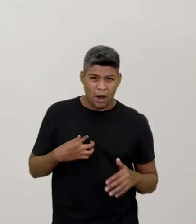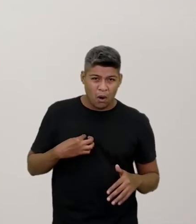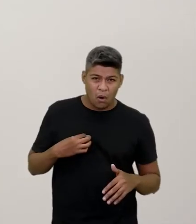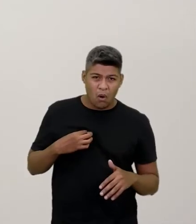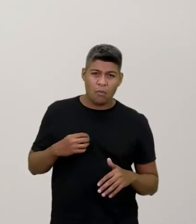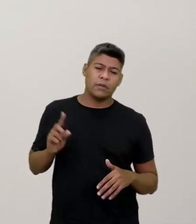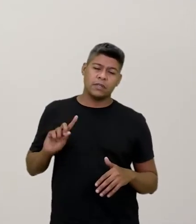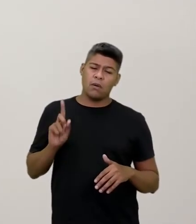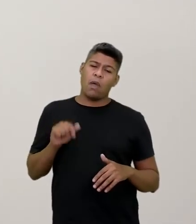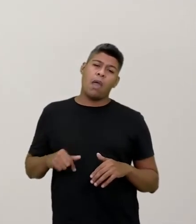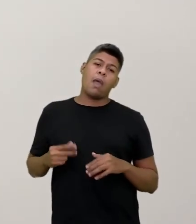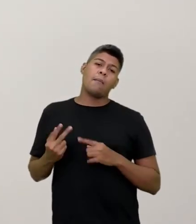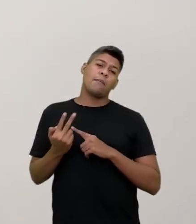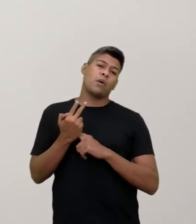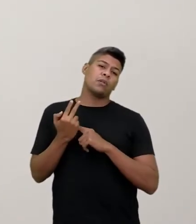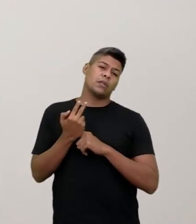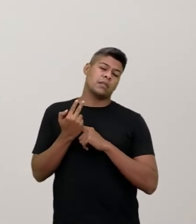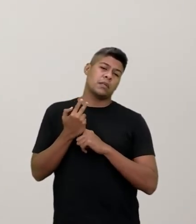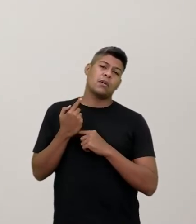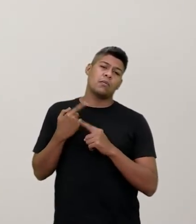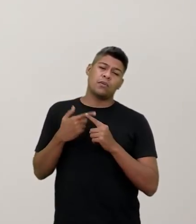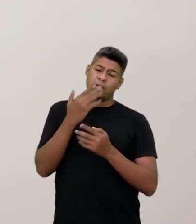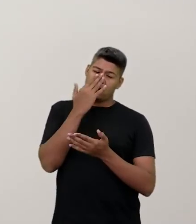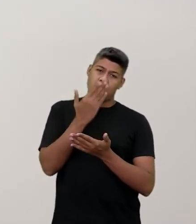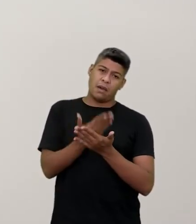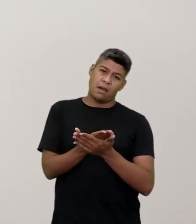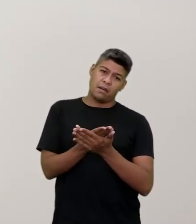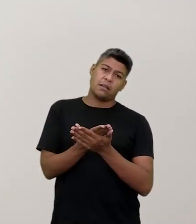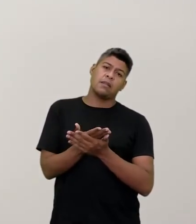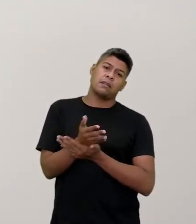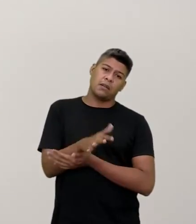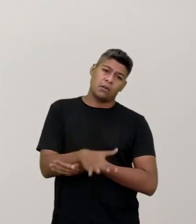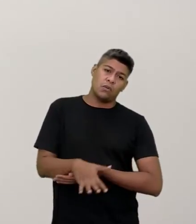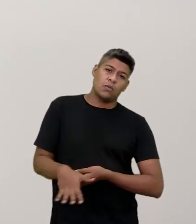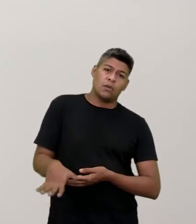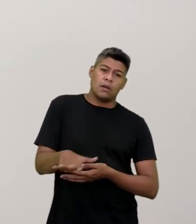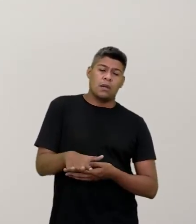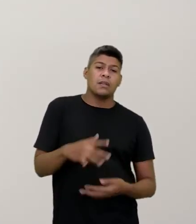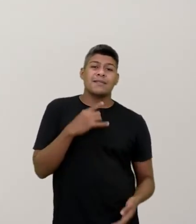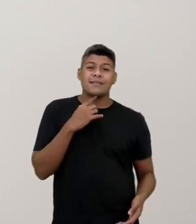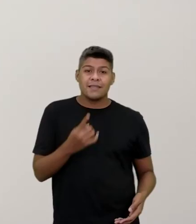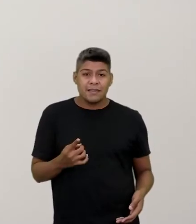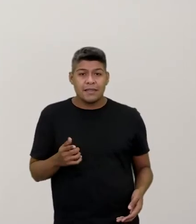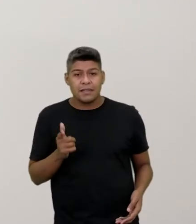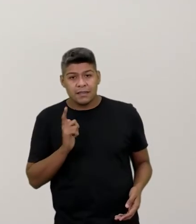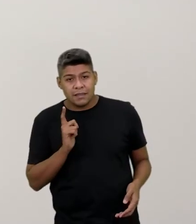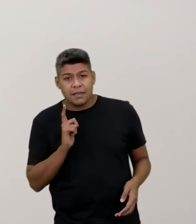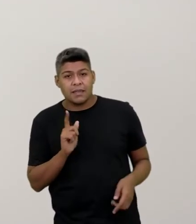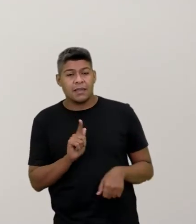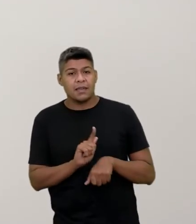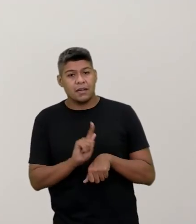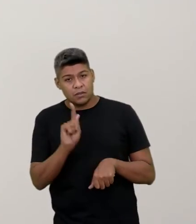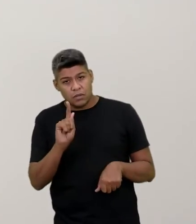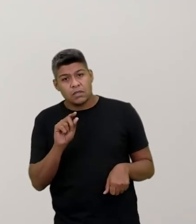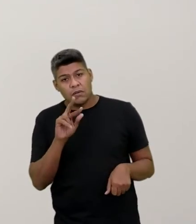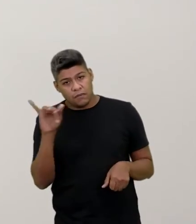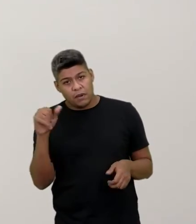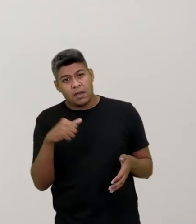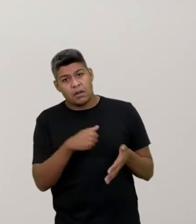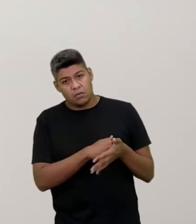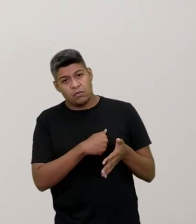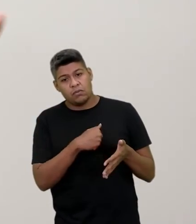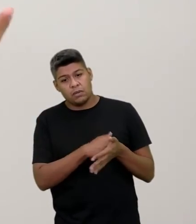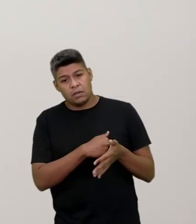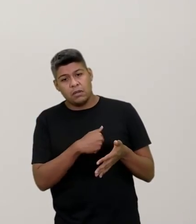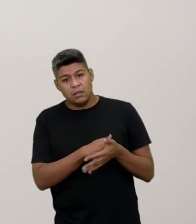nada. É uma proteção porque tem a crença daquele lugar e ninguém lá é graduado. Vocês vão lutar e daí a